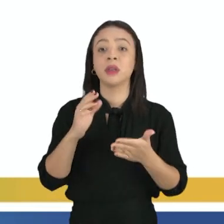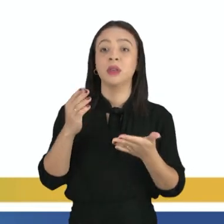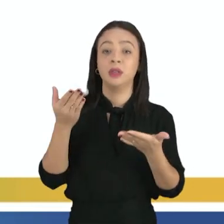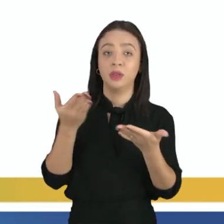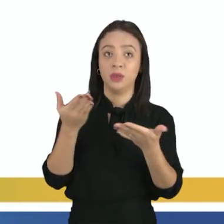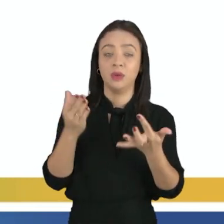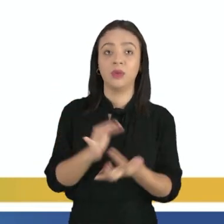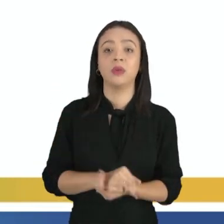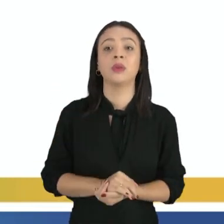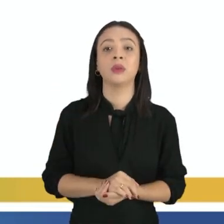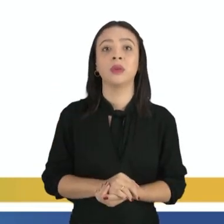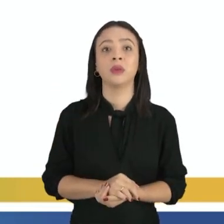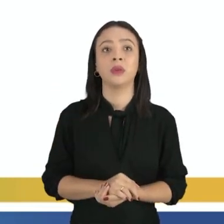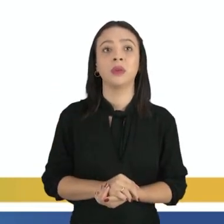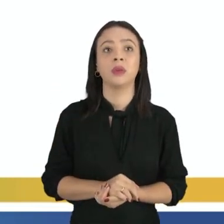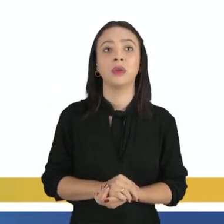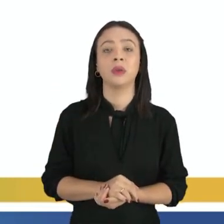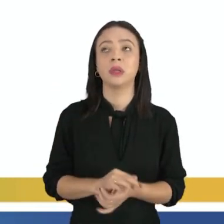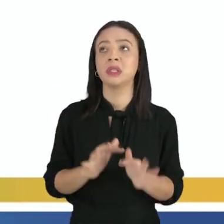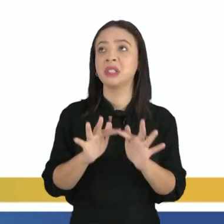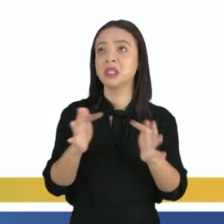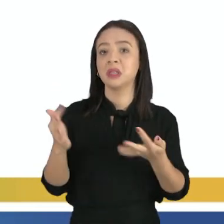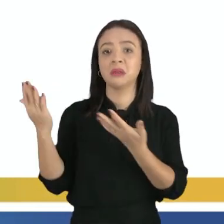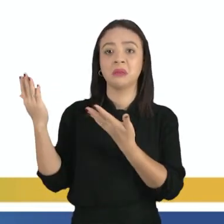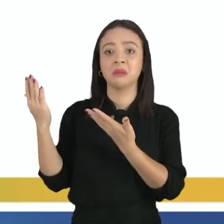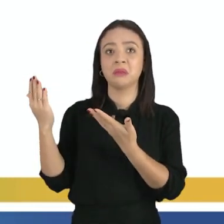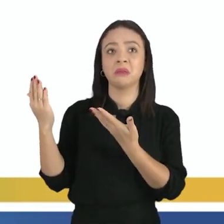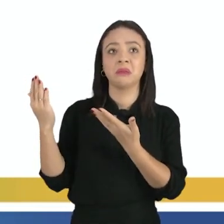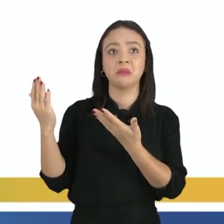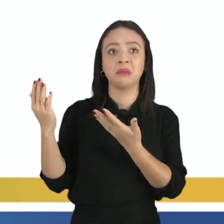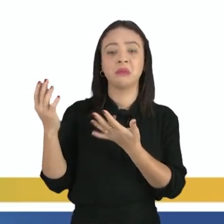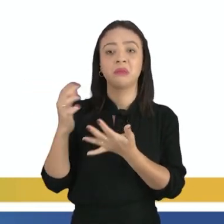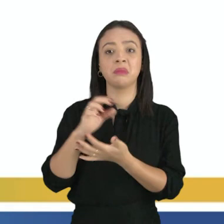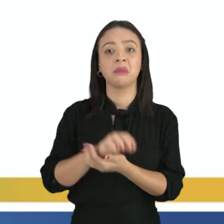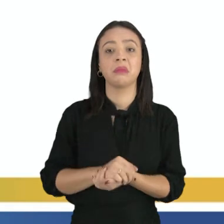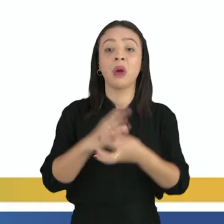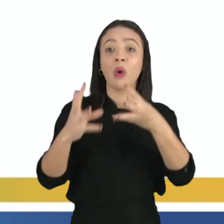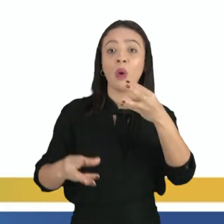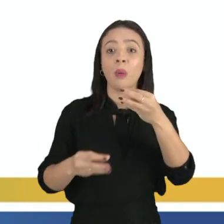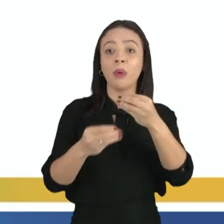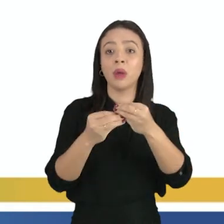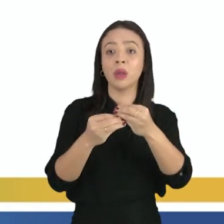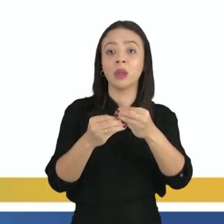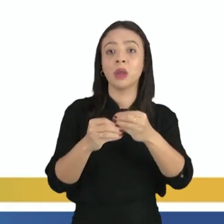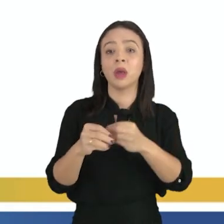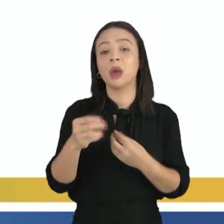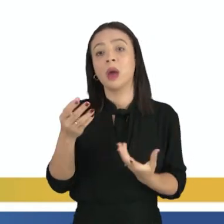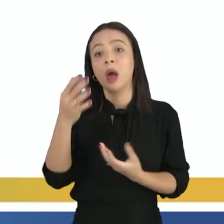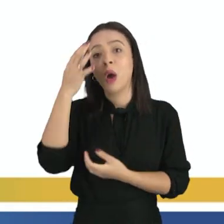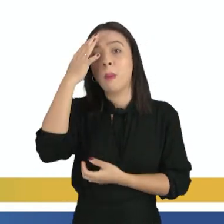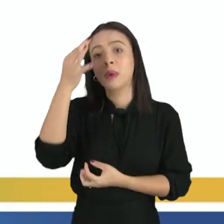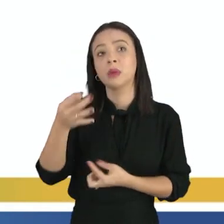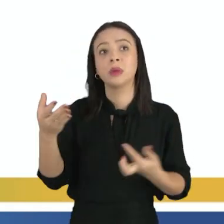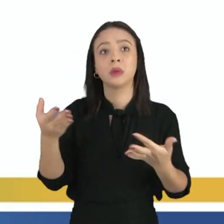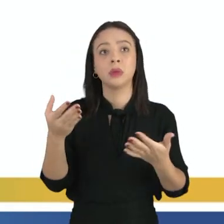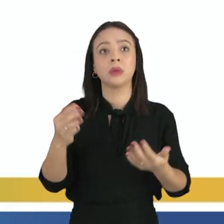né, com uma parte bem simples aqui de completar as lacunas, né? Então,